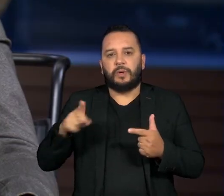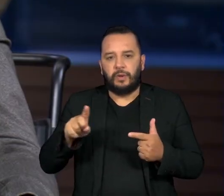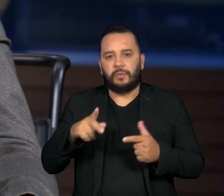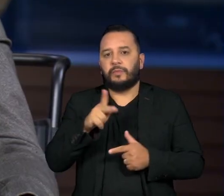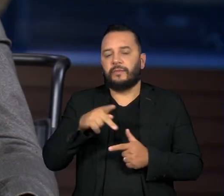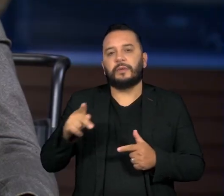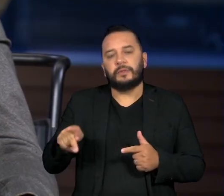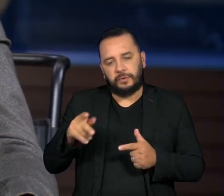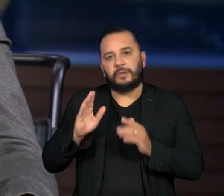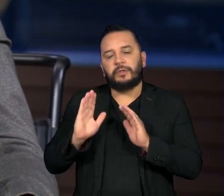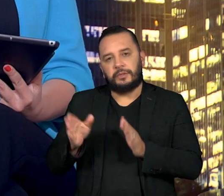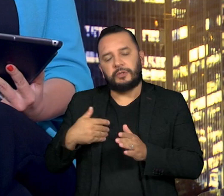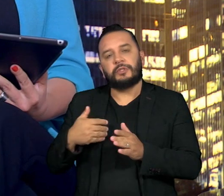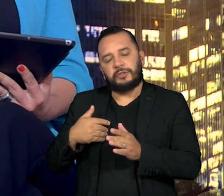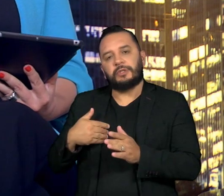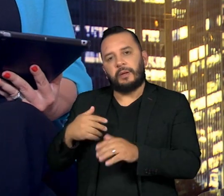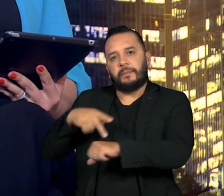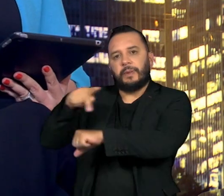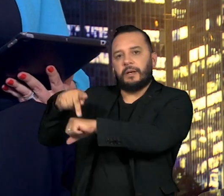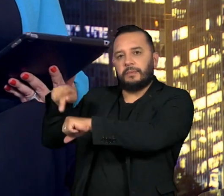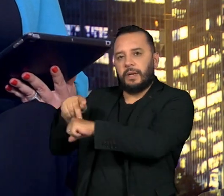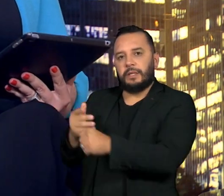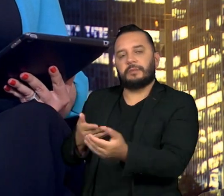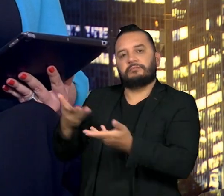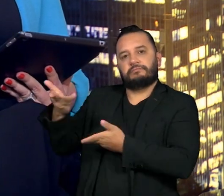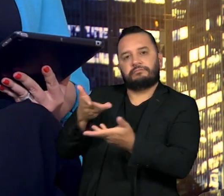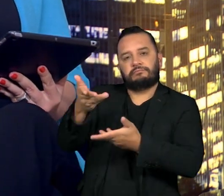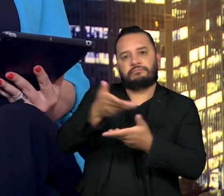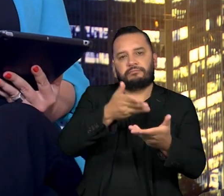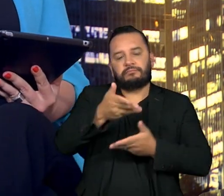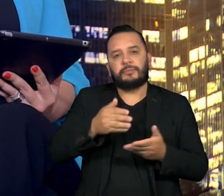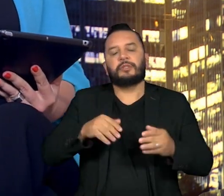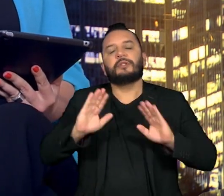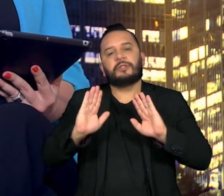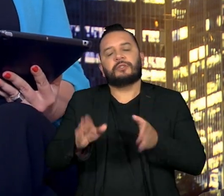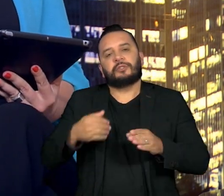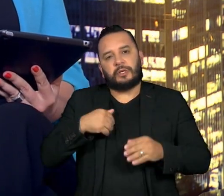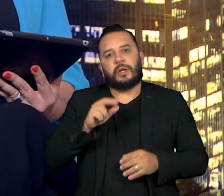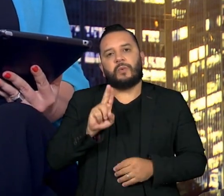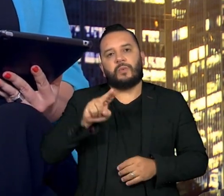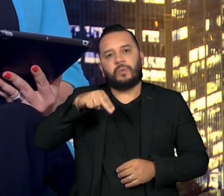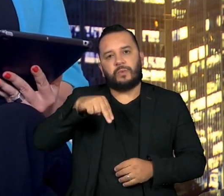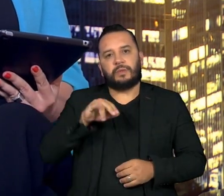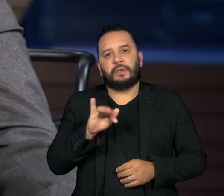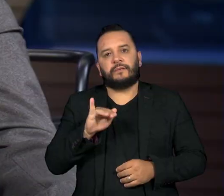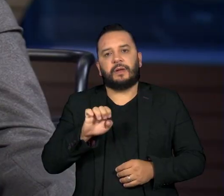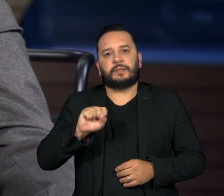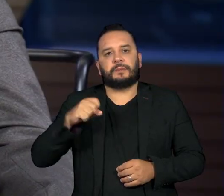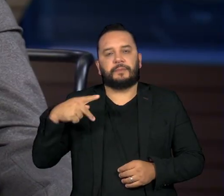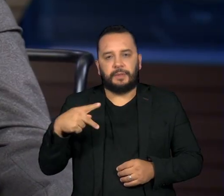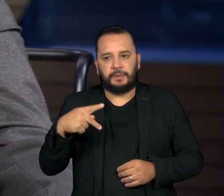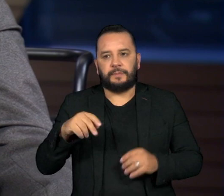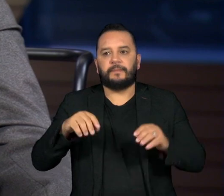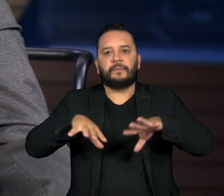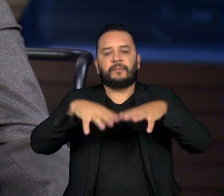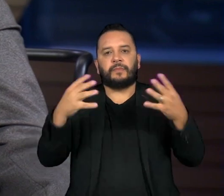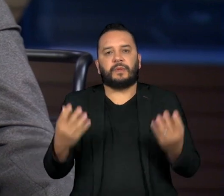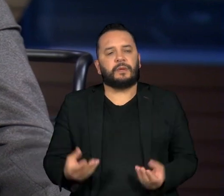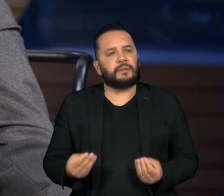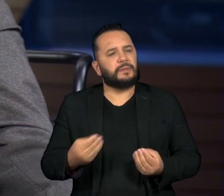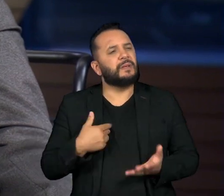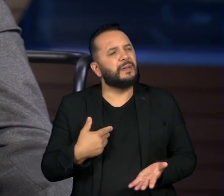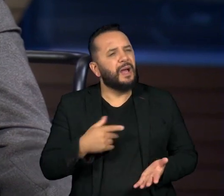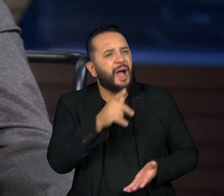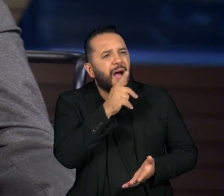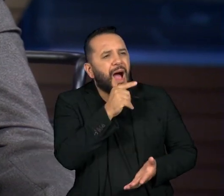Relações Internacionais da Unifesp. Professor, a falta de acesso à água já provoca conflitos pelo mundo e isso está acontecendo nesse